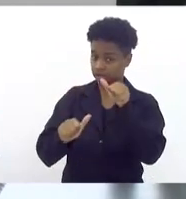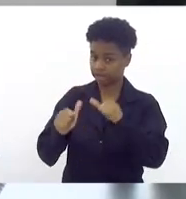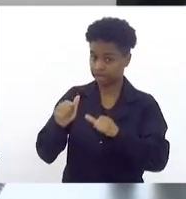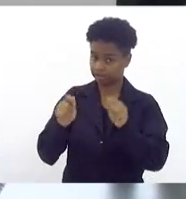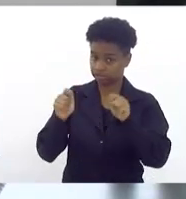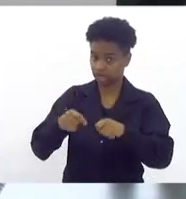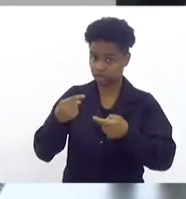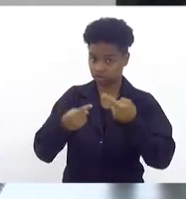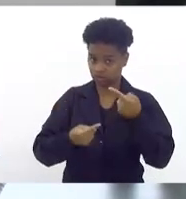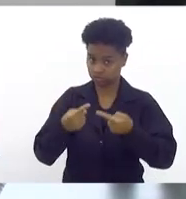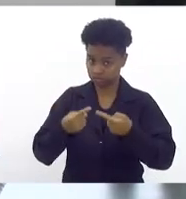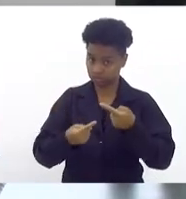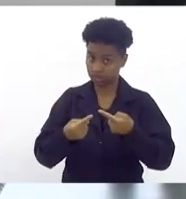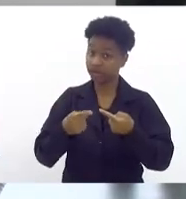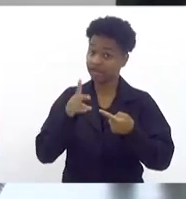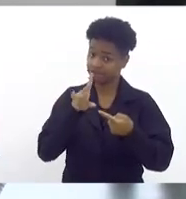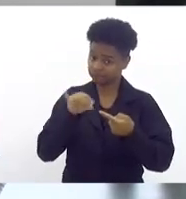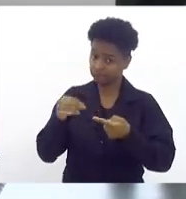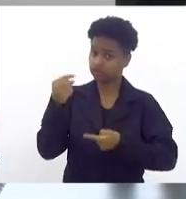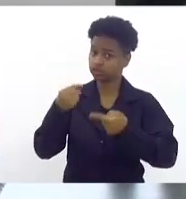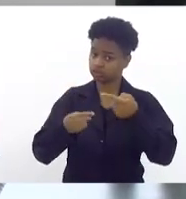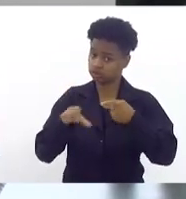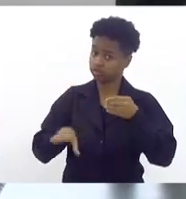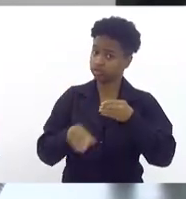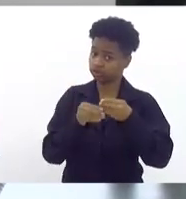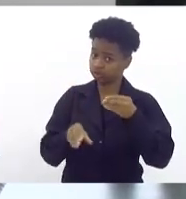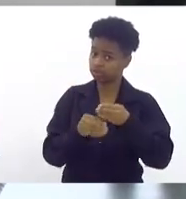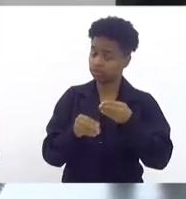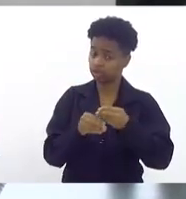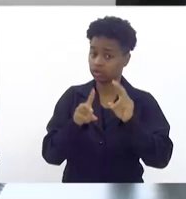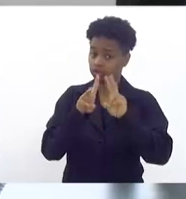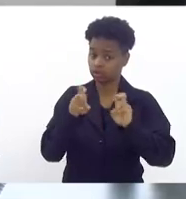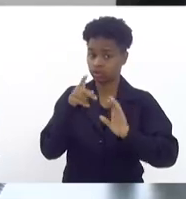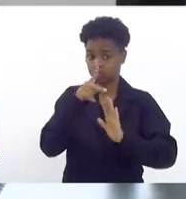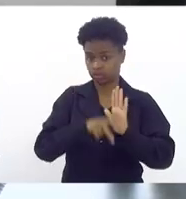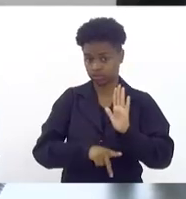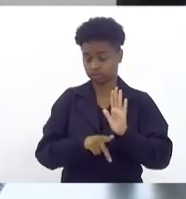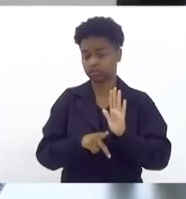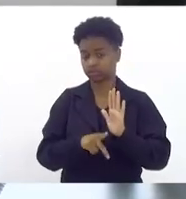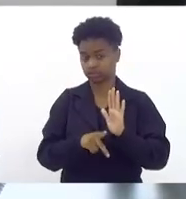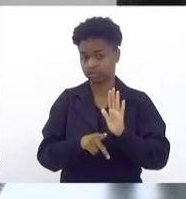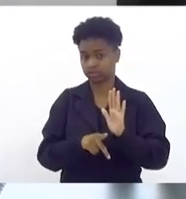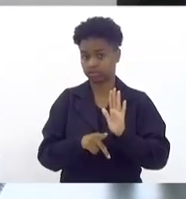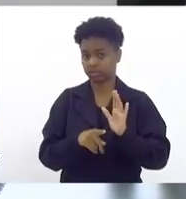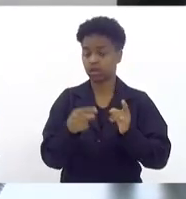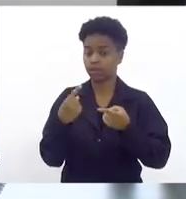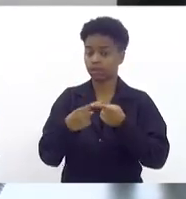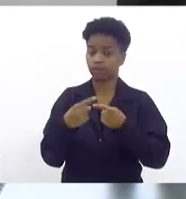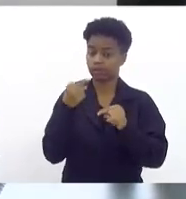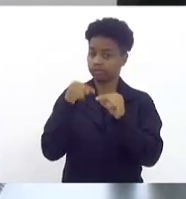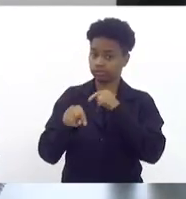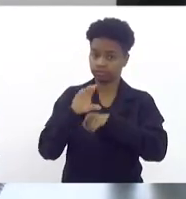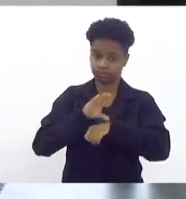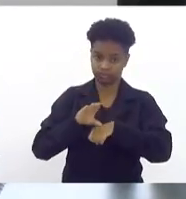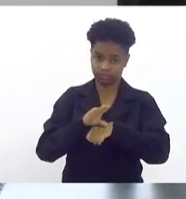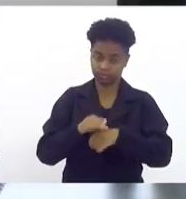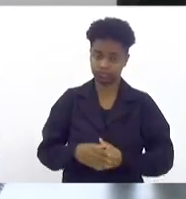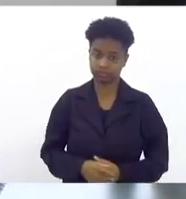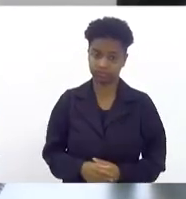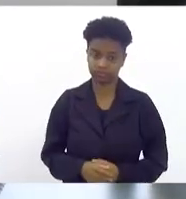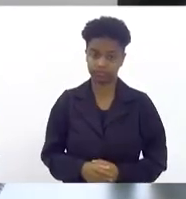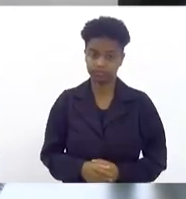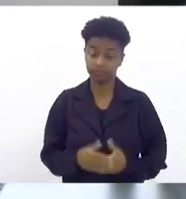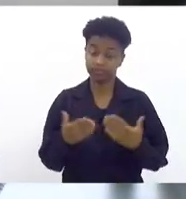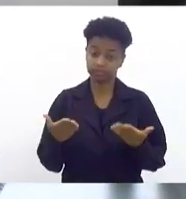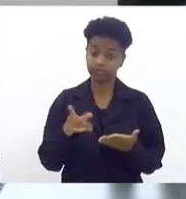discutir, vai trazer mais discussão sobre o projeto. Também acho. De natureza de sua condicionalidade. Aí a